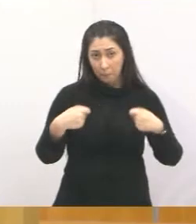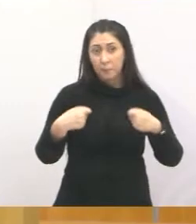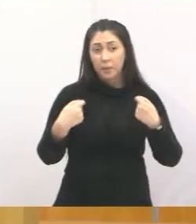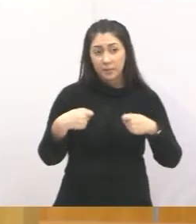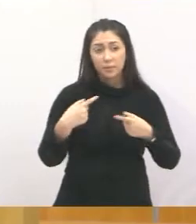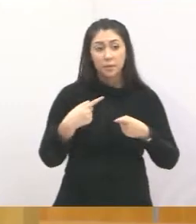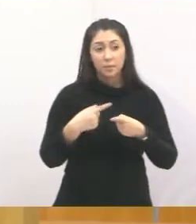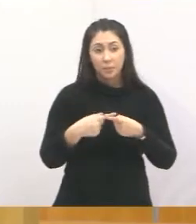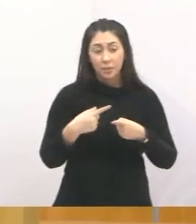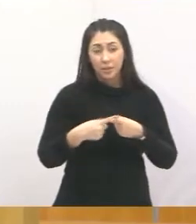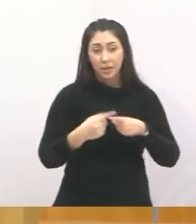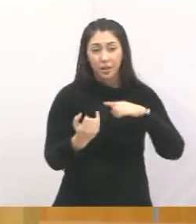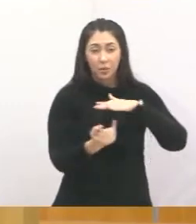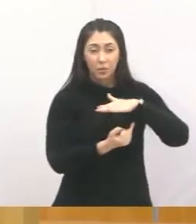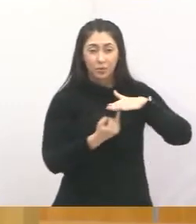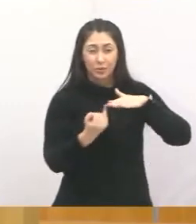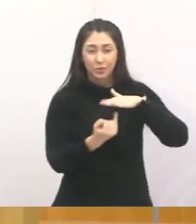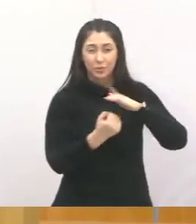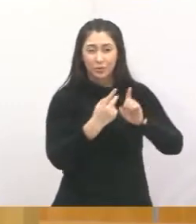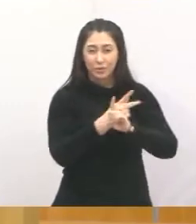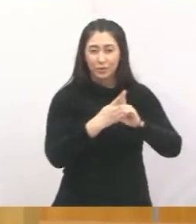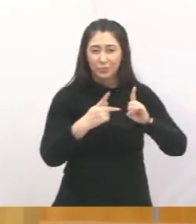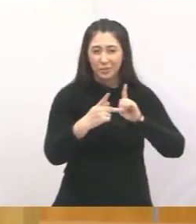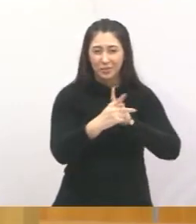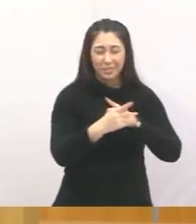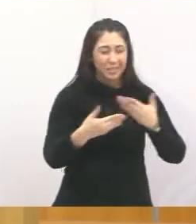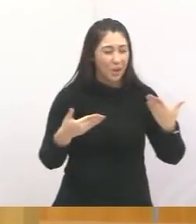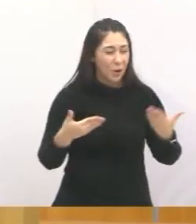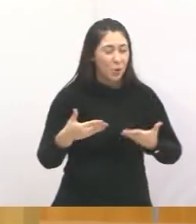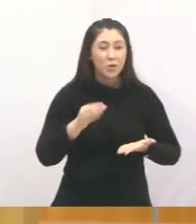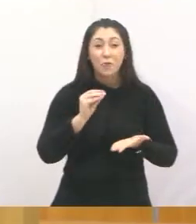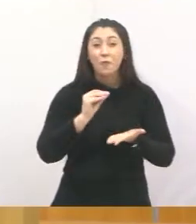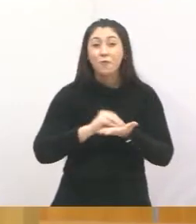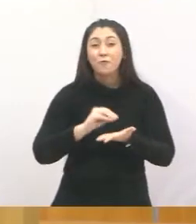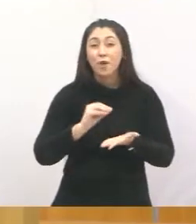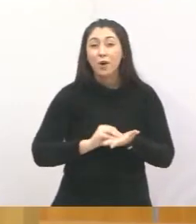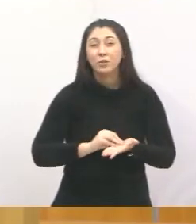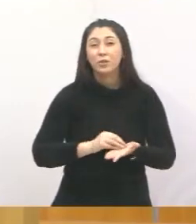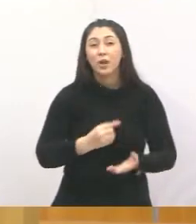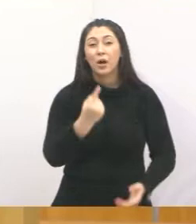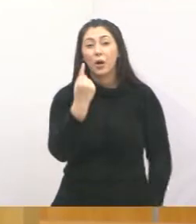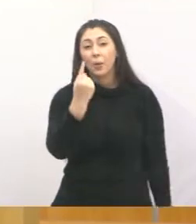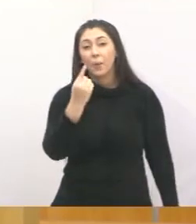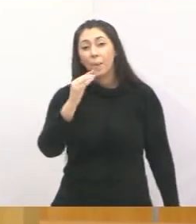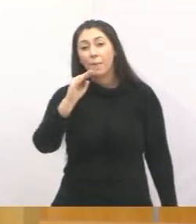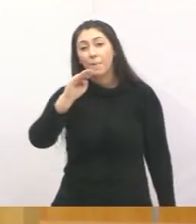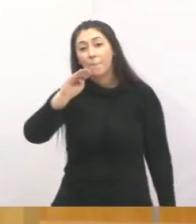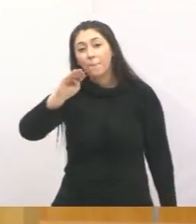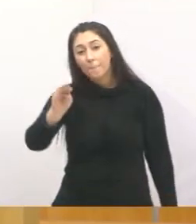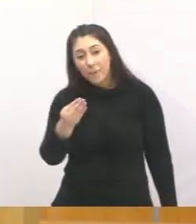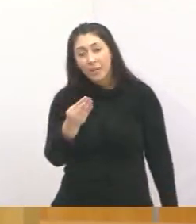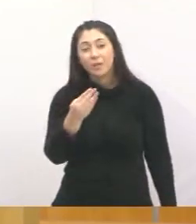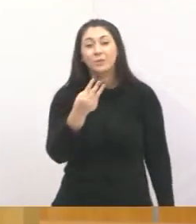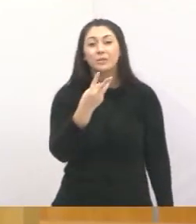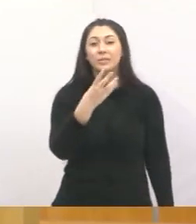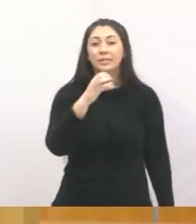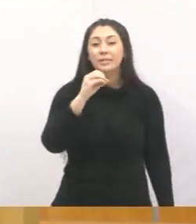déficit que o IPMJ tem de mais de 1,3 bilhão.